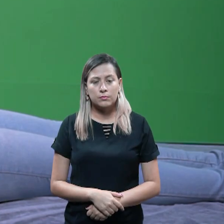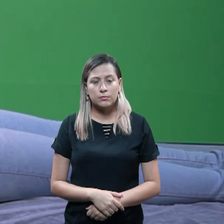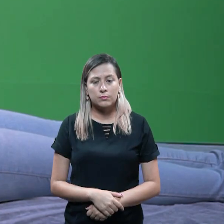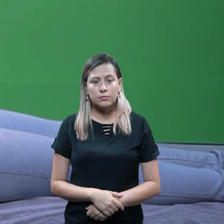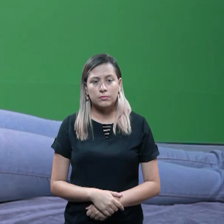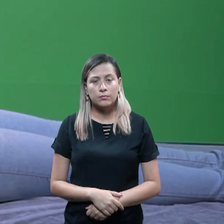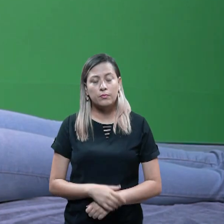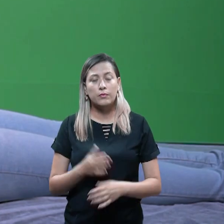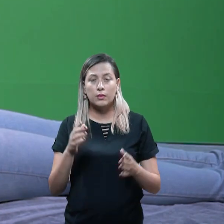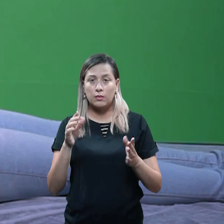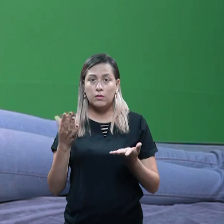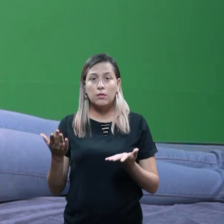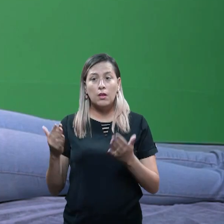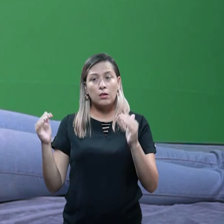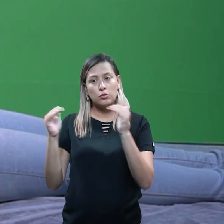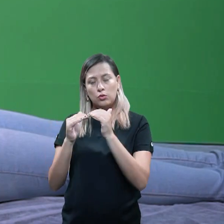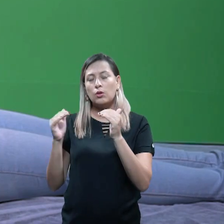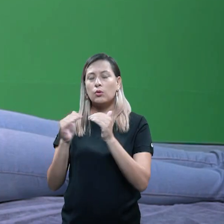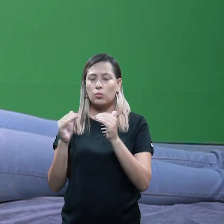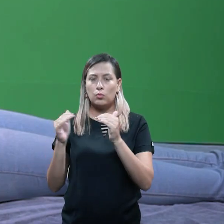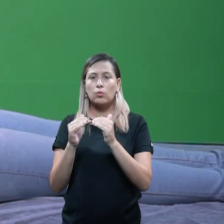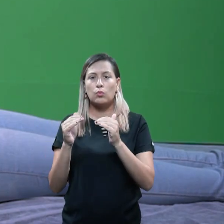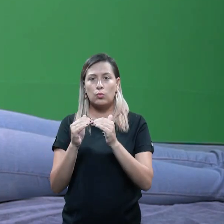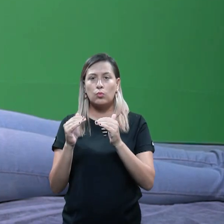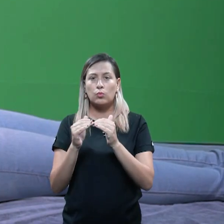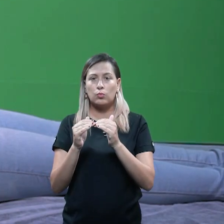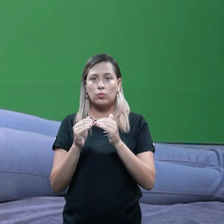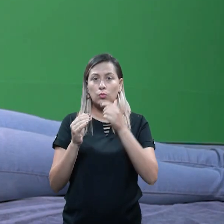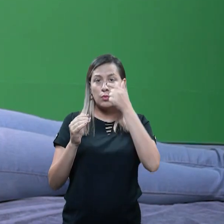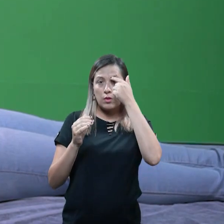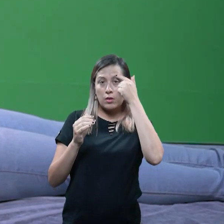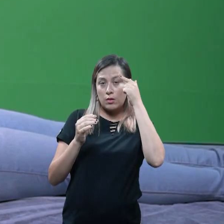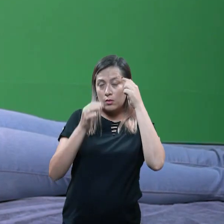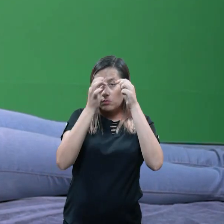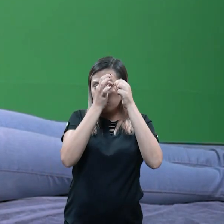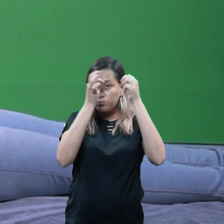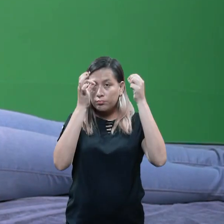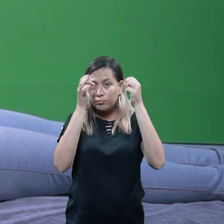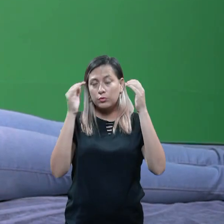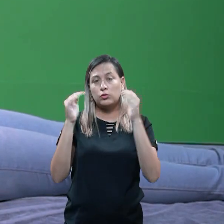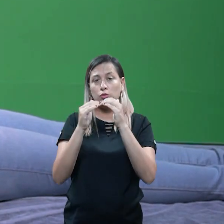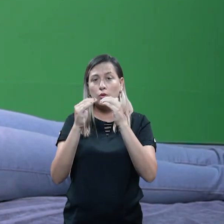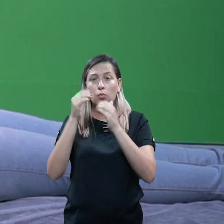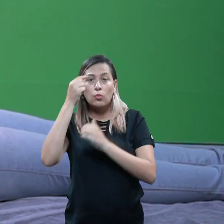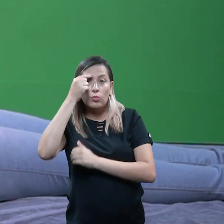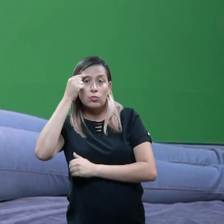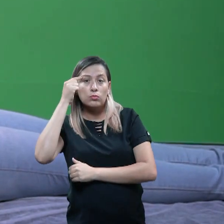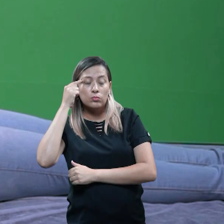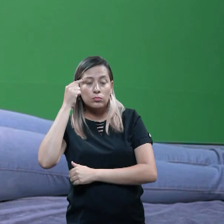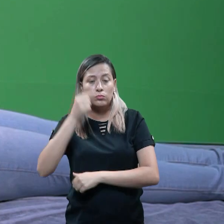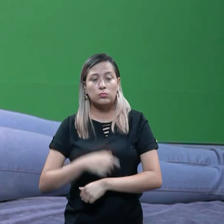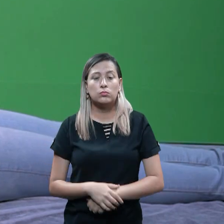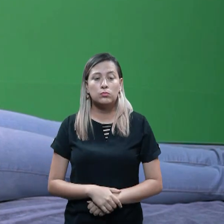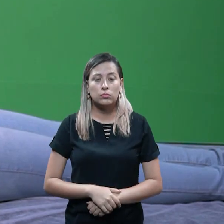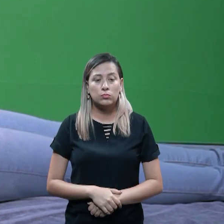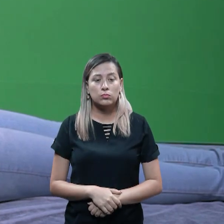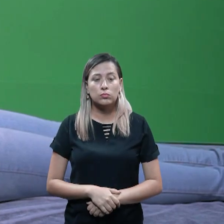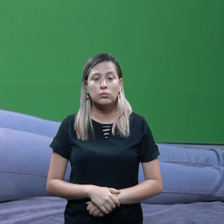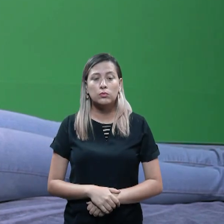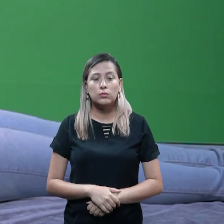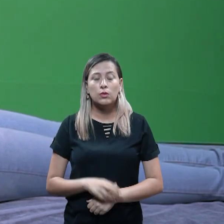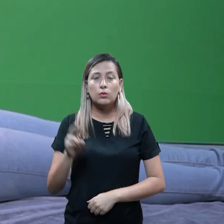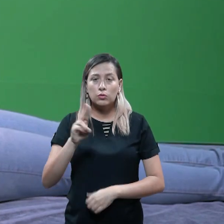a segunda de acordo com a primeira. Então, eu utilizei também a linha para verificar a altura da